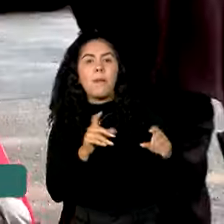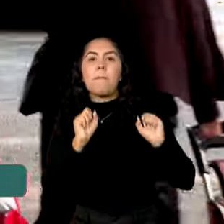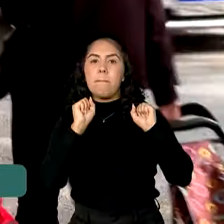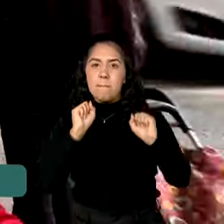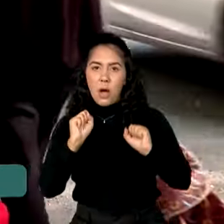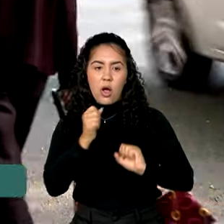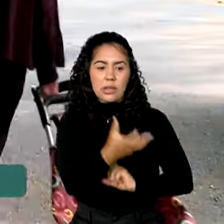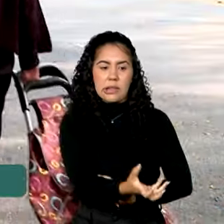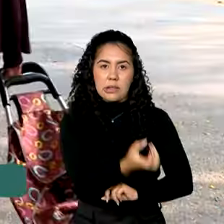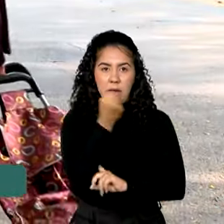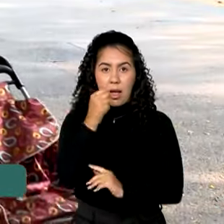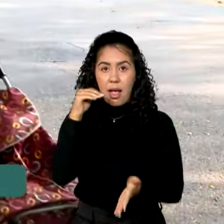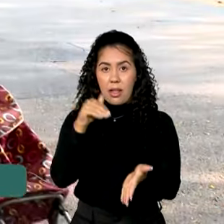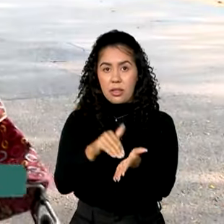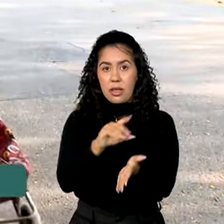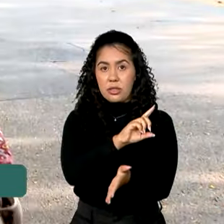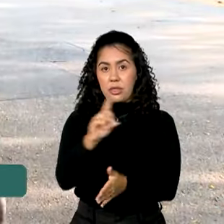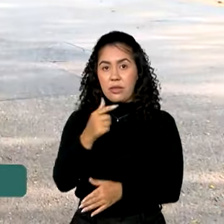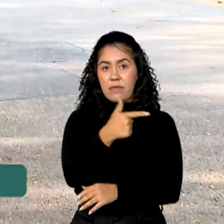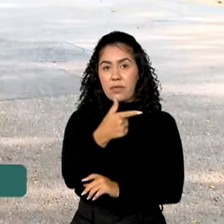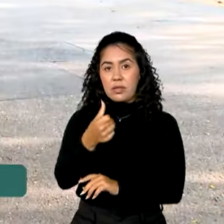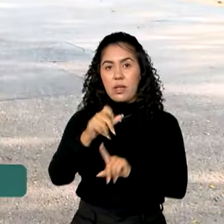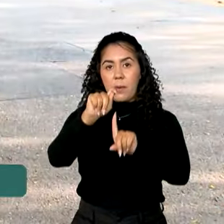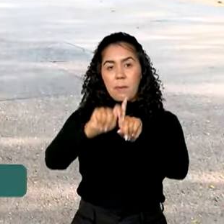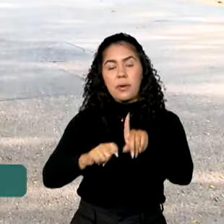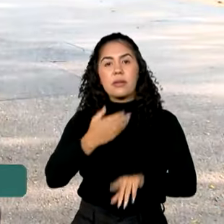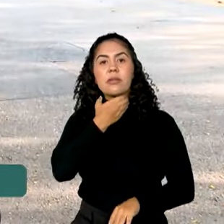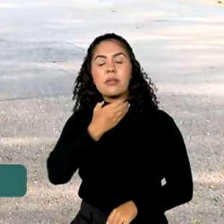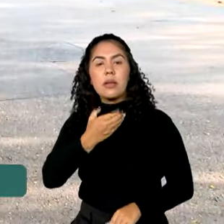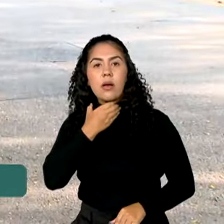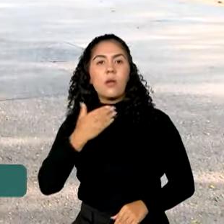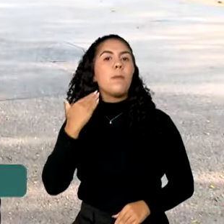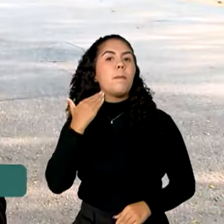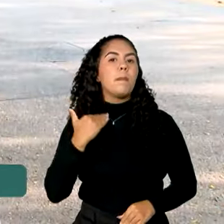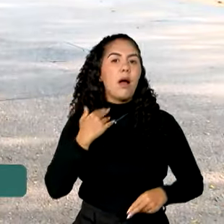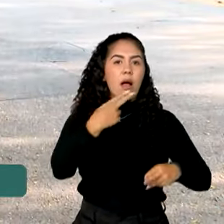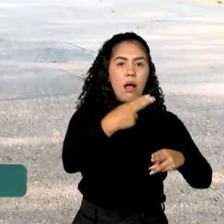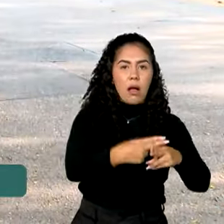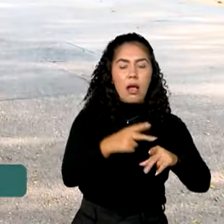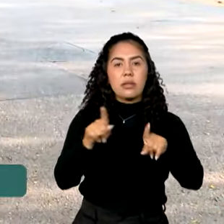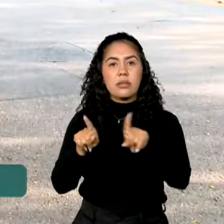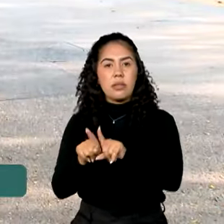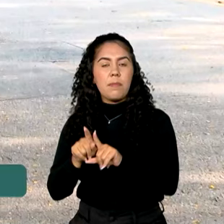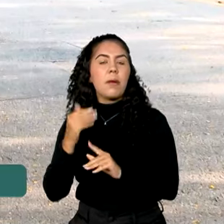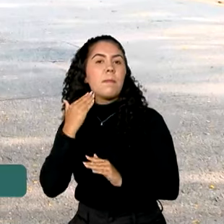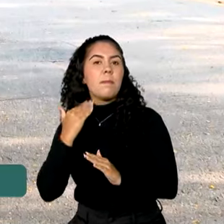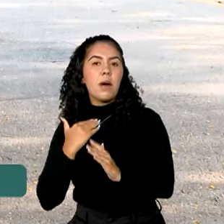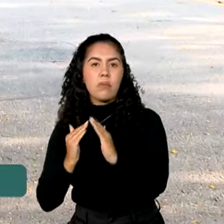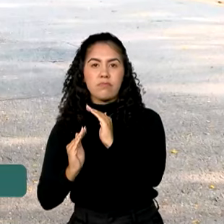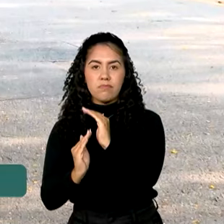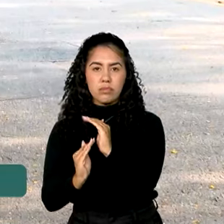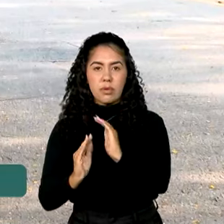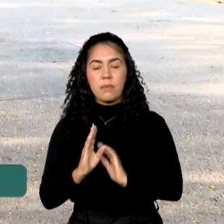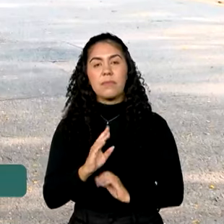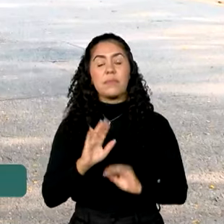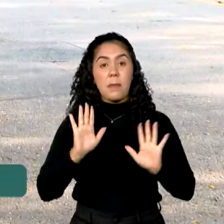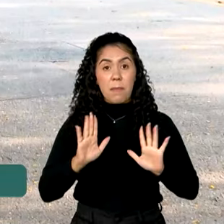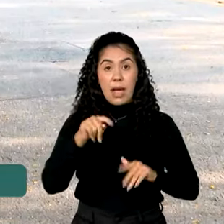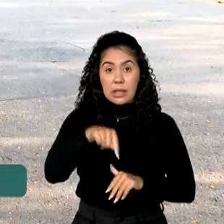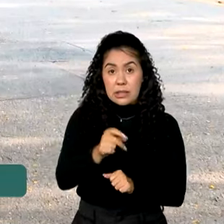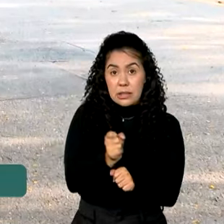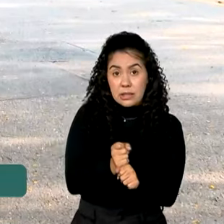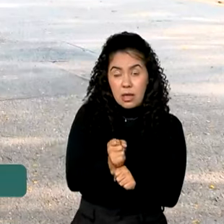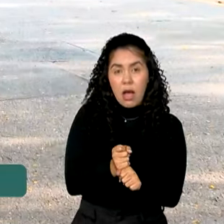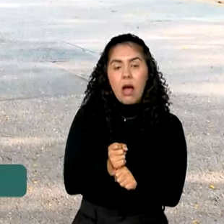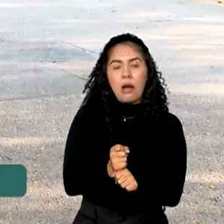dia 27 de dezembro nas instituições financeiras Caixa Econômica e Banco do Brasil. Neste ano, tem direito ao abono